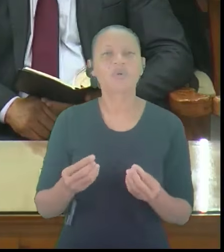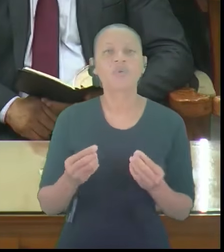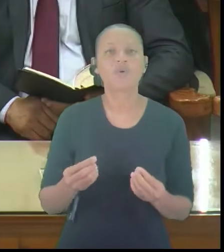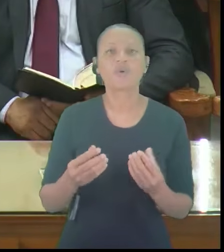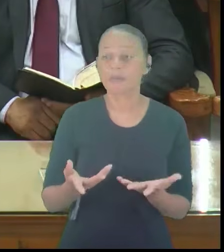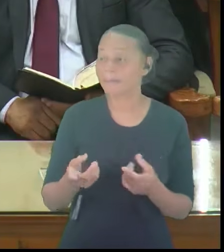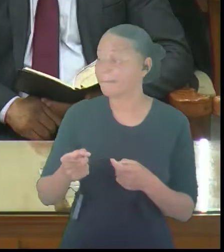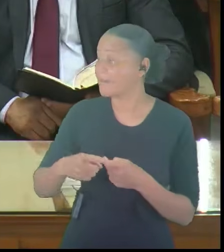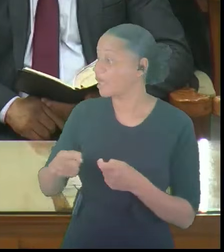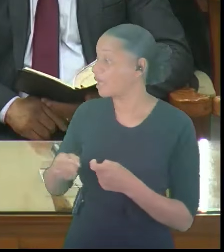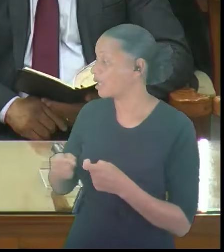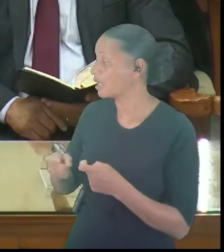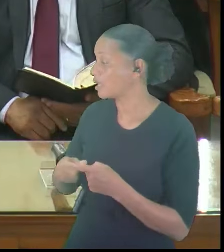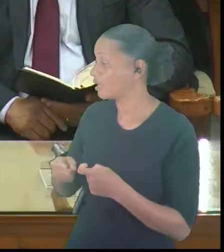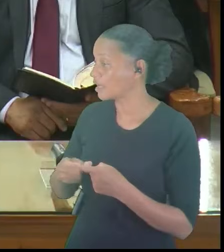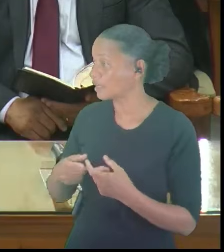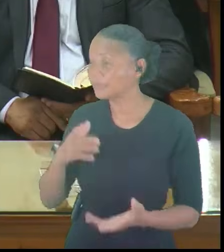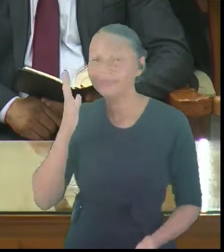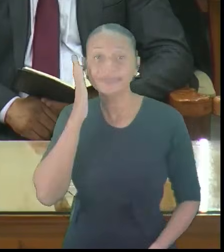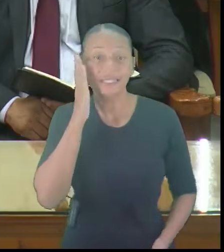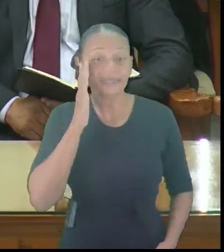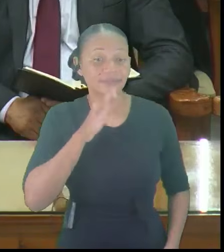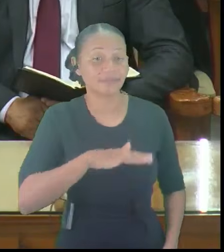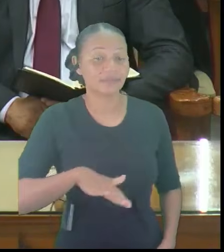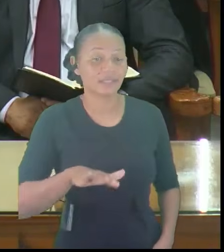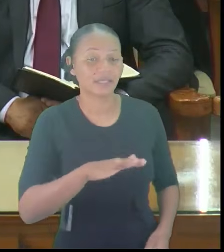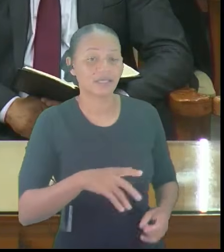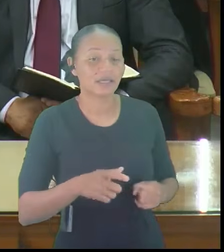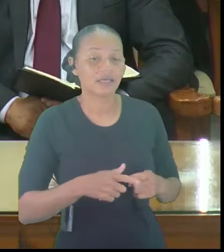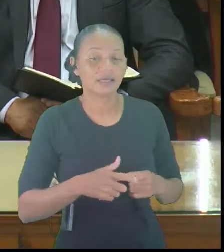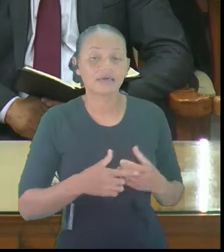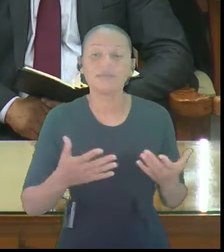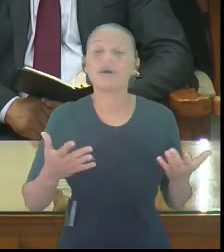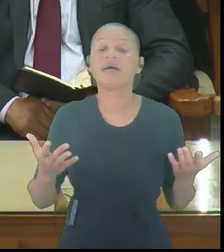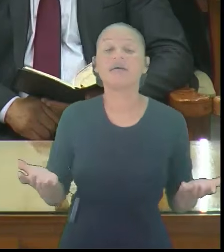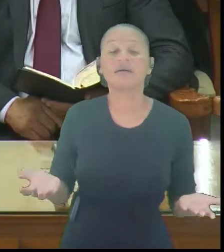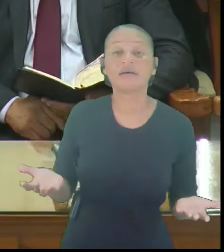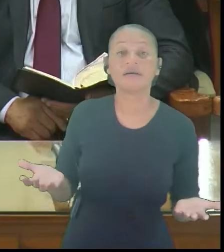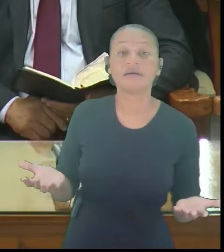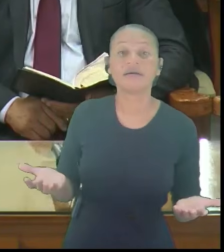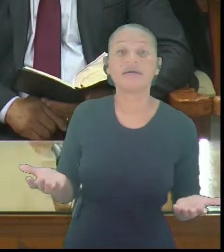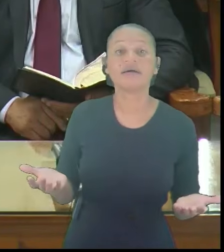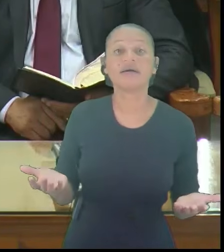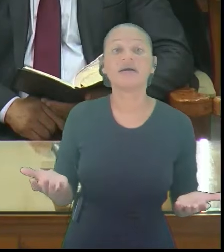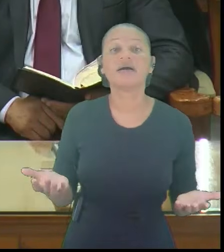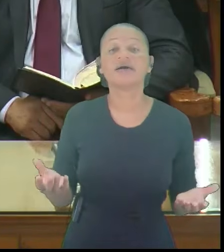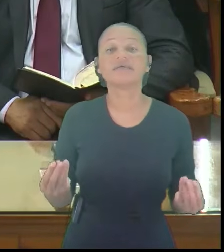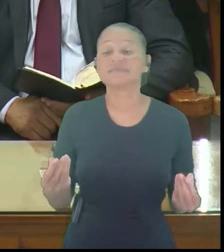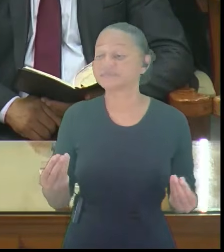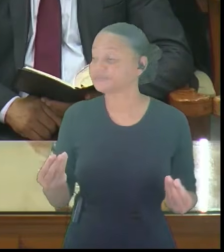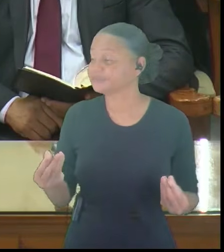os médicos? Ou os que entendem de medicina aqui? De que é feito o pulmão?